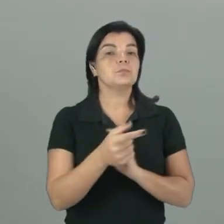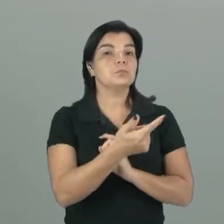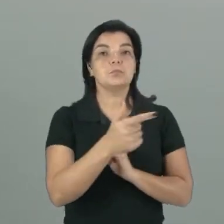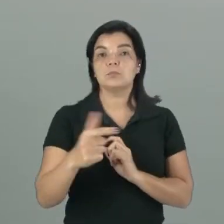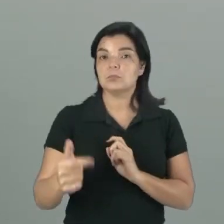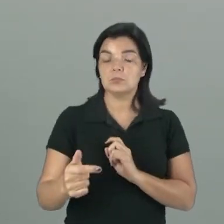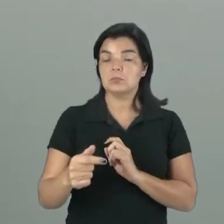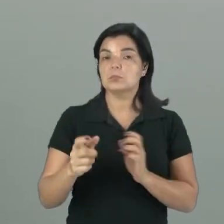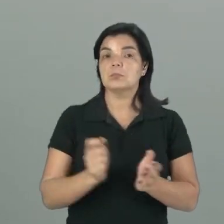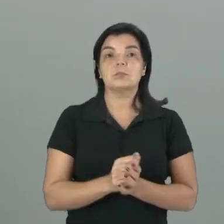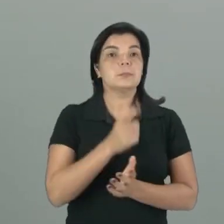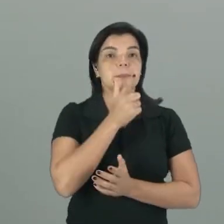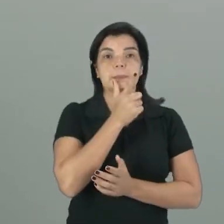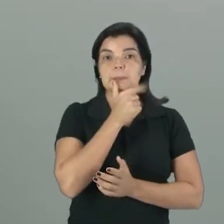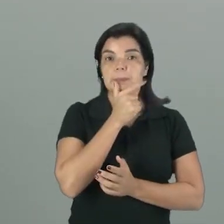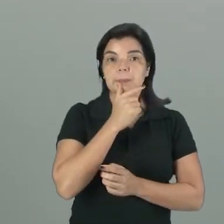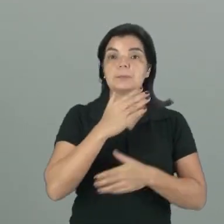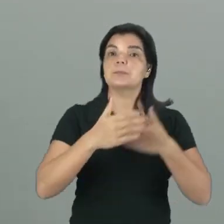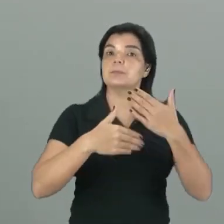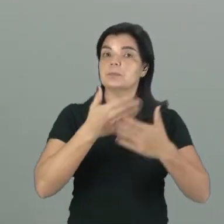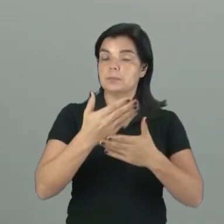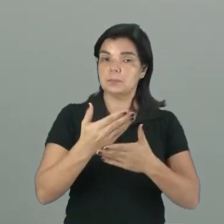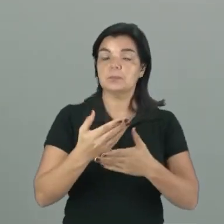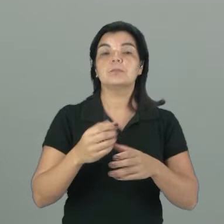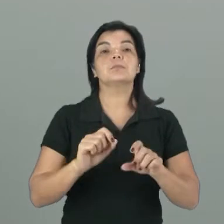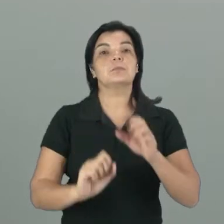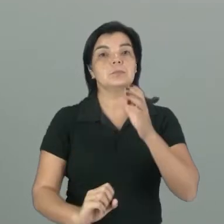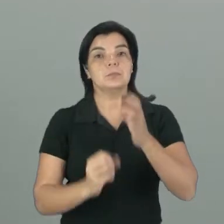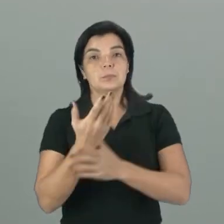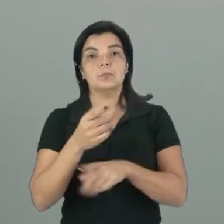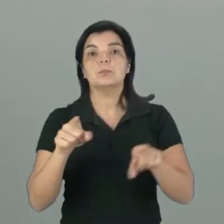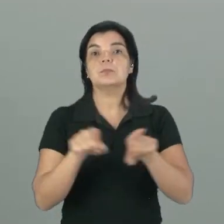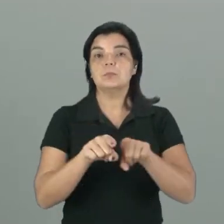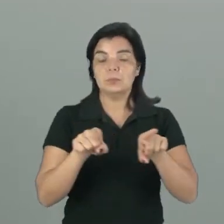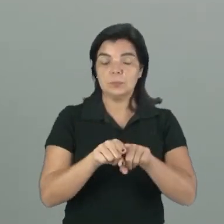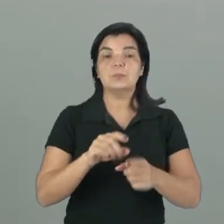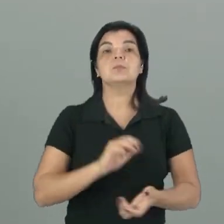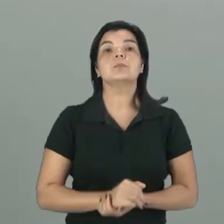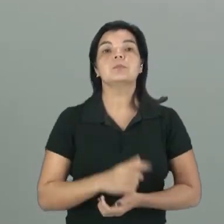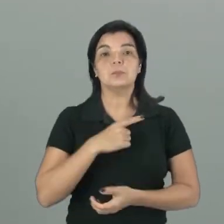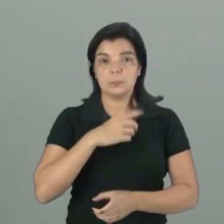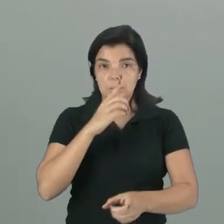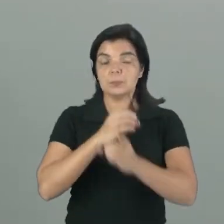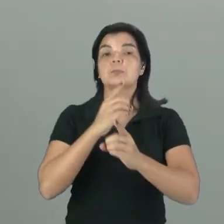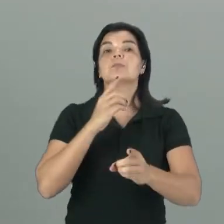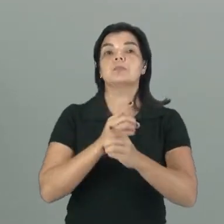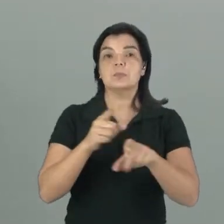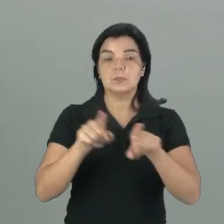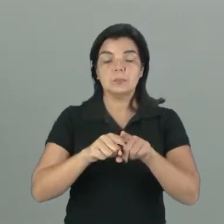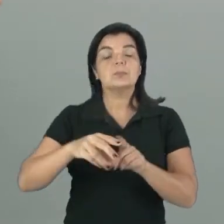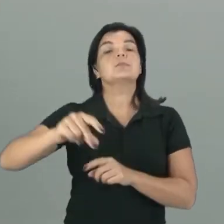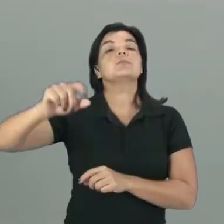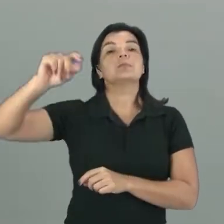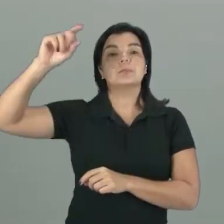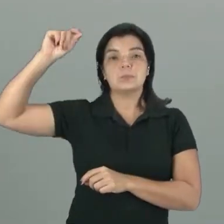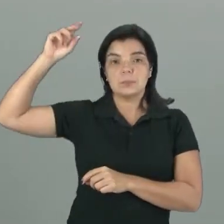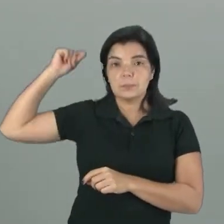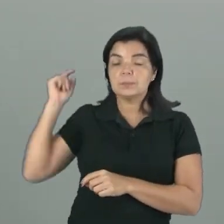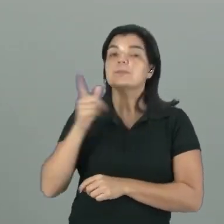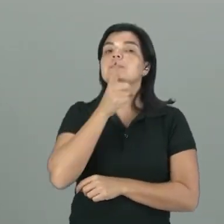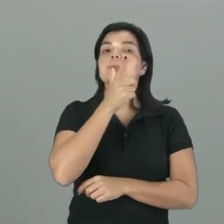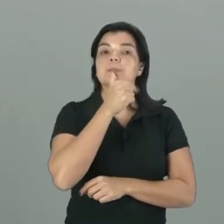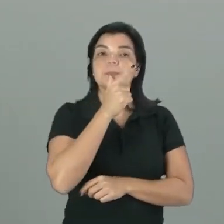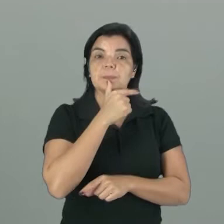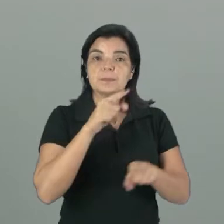mais dependência da água para que o processo de fecundação ocorra e pode ser encontrado aí desde espécies aquáticas